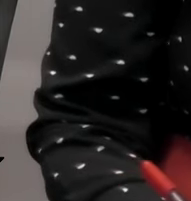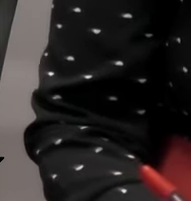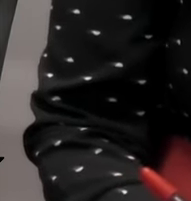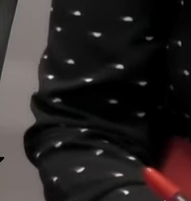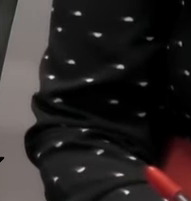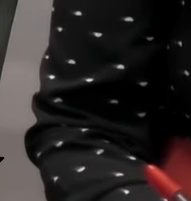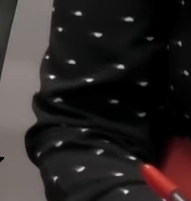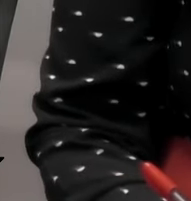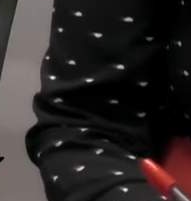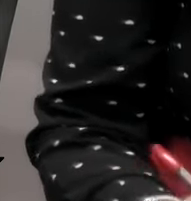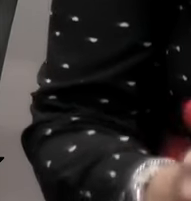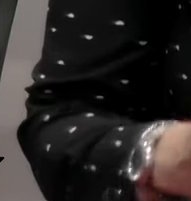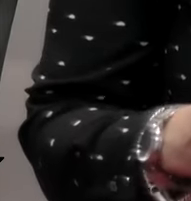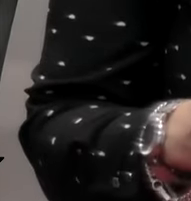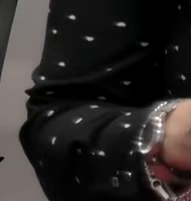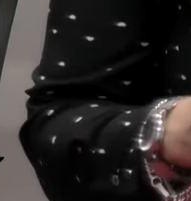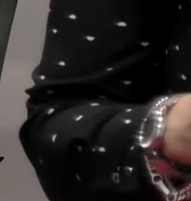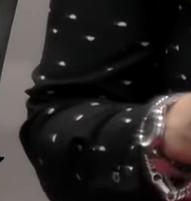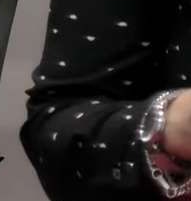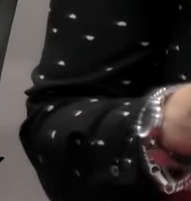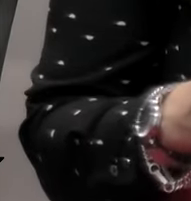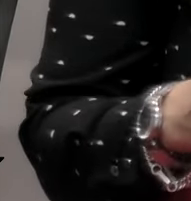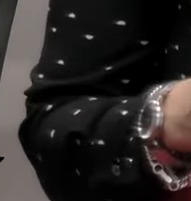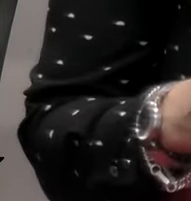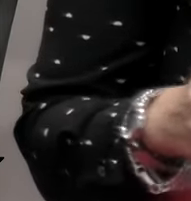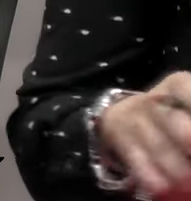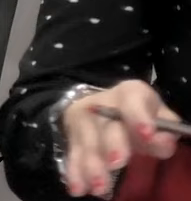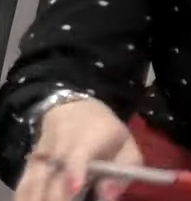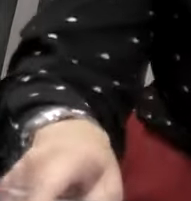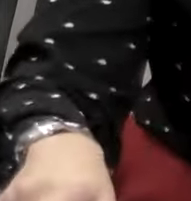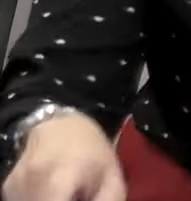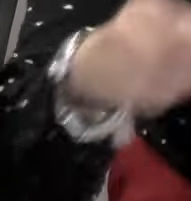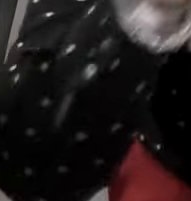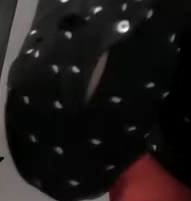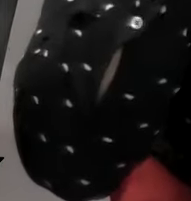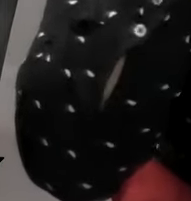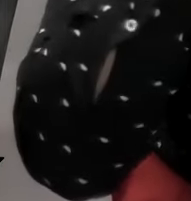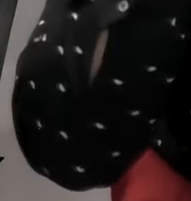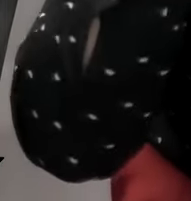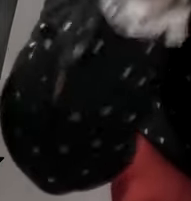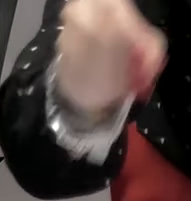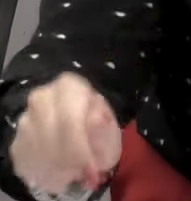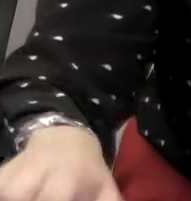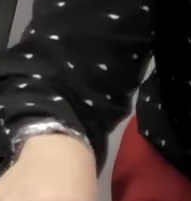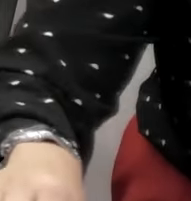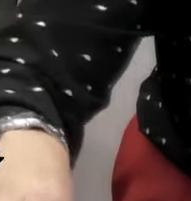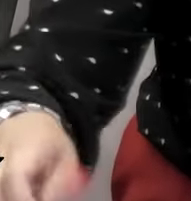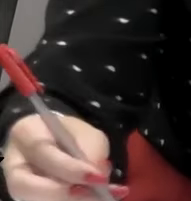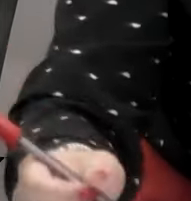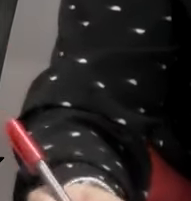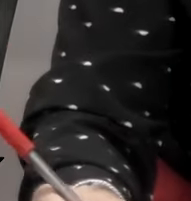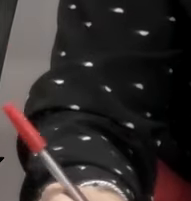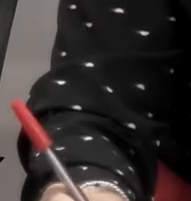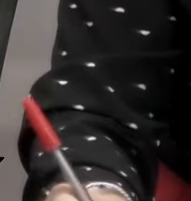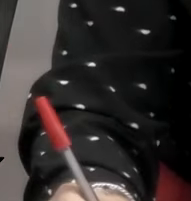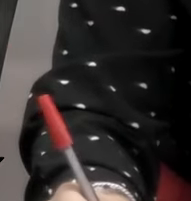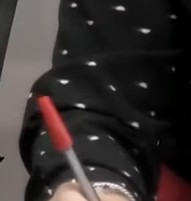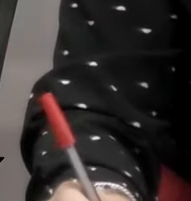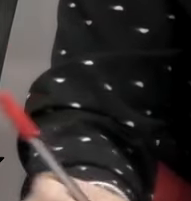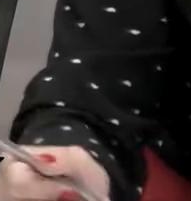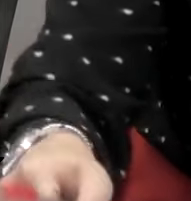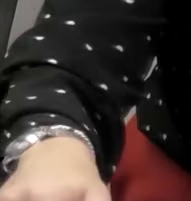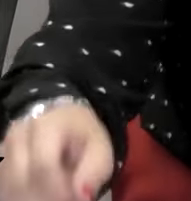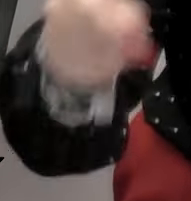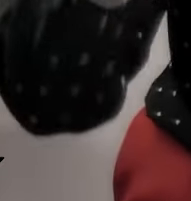a identificação. Quer dizer, não sei se o poder público ele dispõe de meios para poder identificar o que está